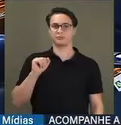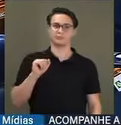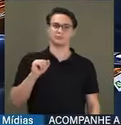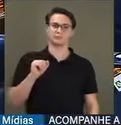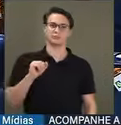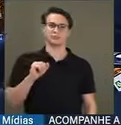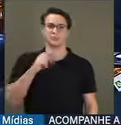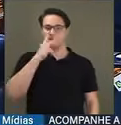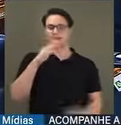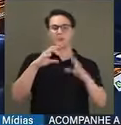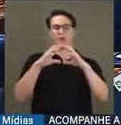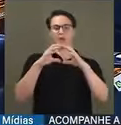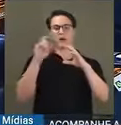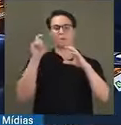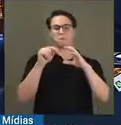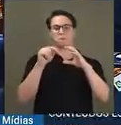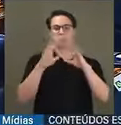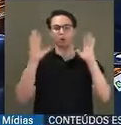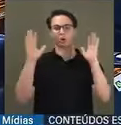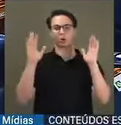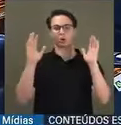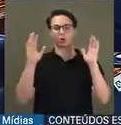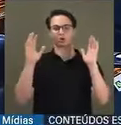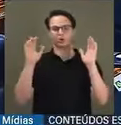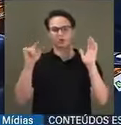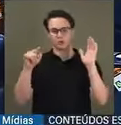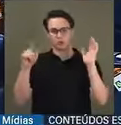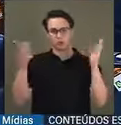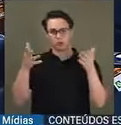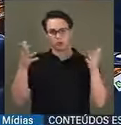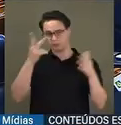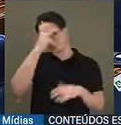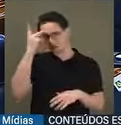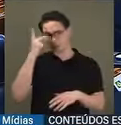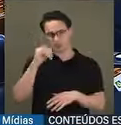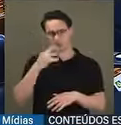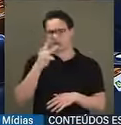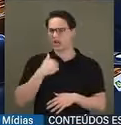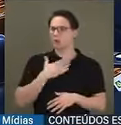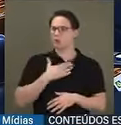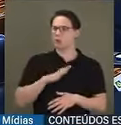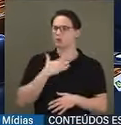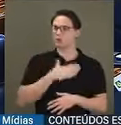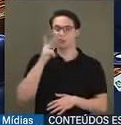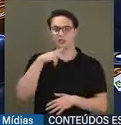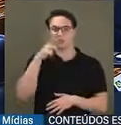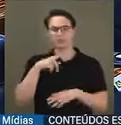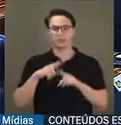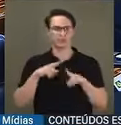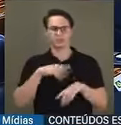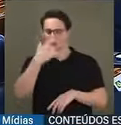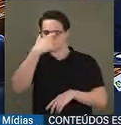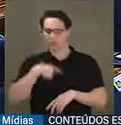Furou a bolha. Senador Marcos Pontes, quem não gosta de política? Teve uma senhora que chegou para mim, olha, eu não sou direita, eu não